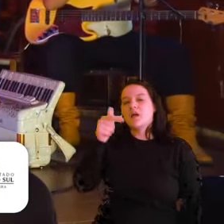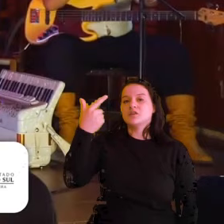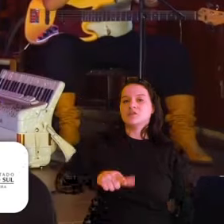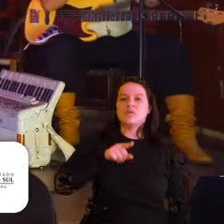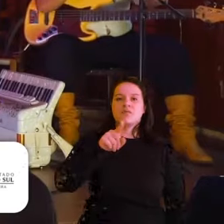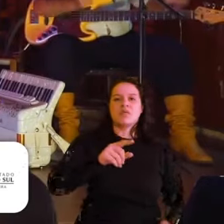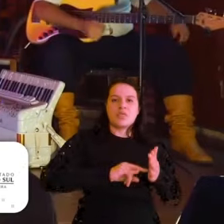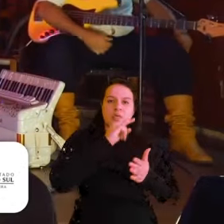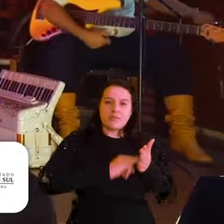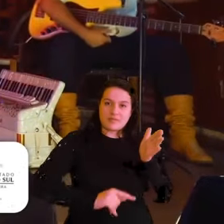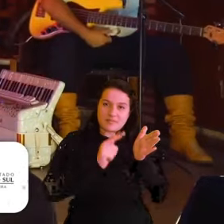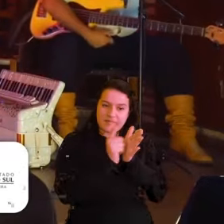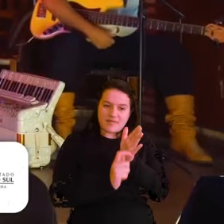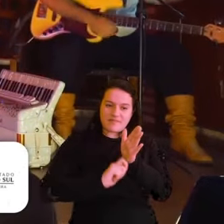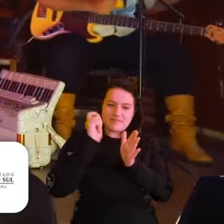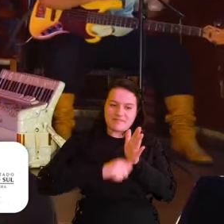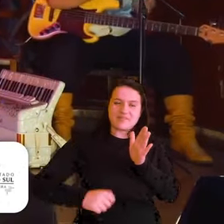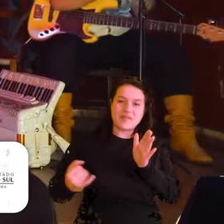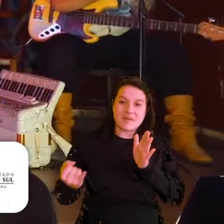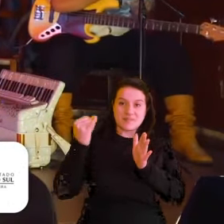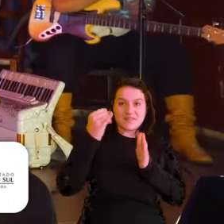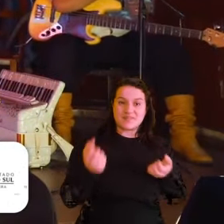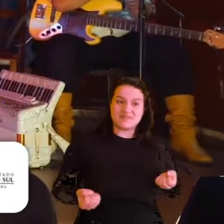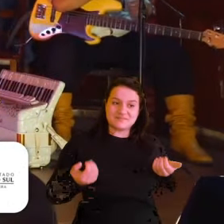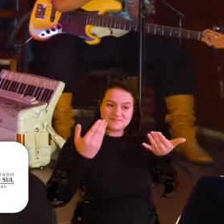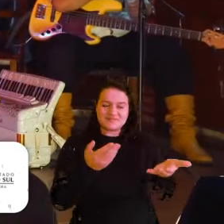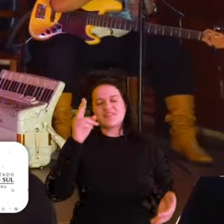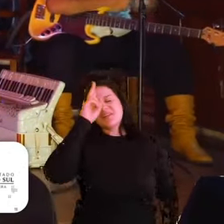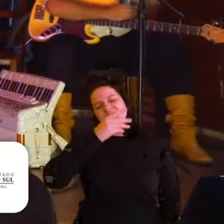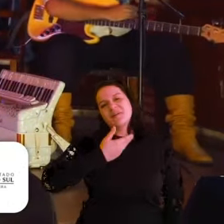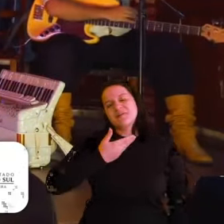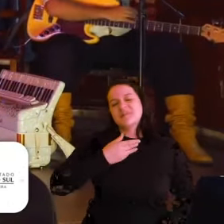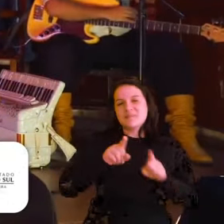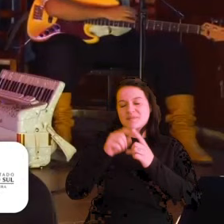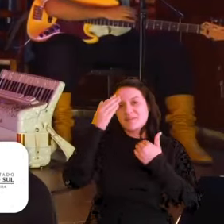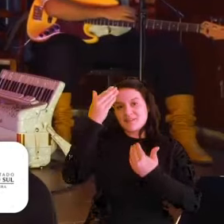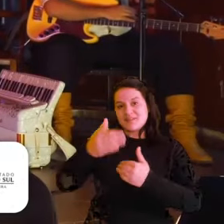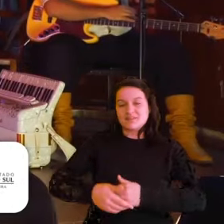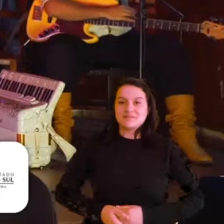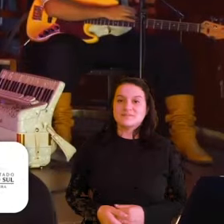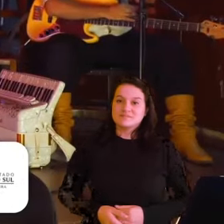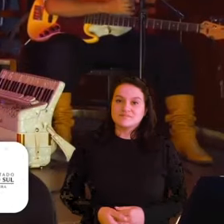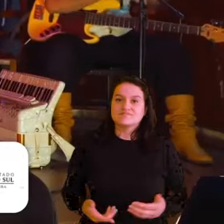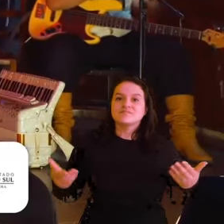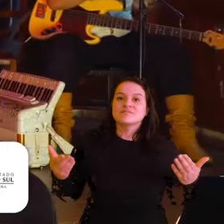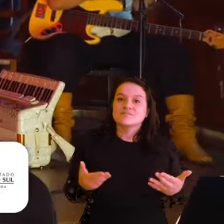uma vez. Oh. Aquele documento, aquele papel importante que você tem que lembrar os amigos e agradecer também.